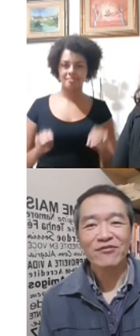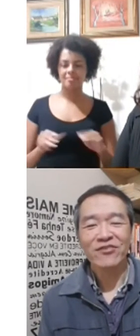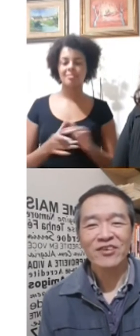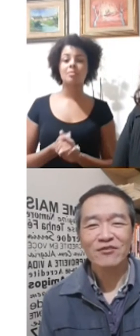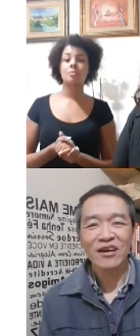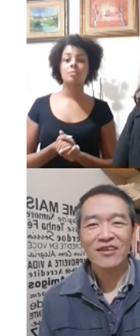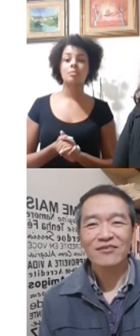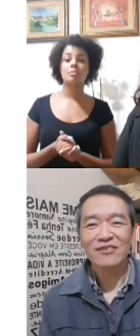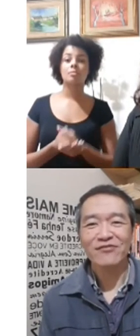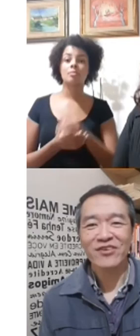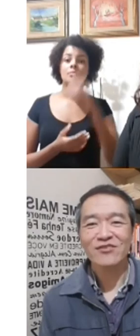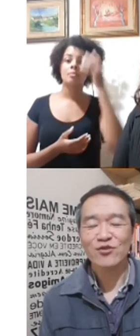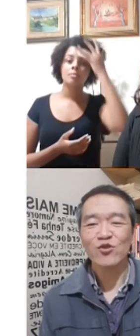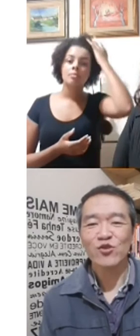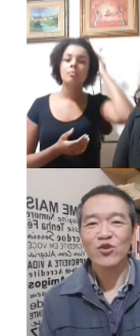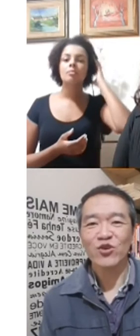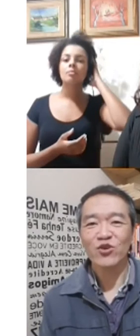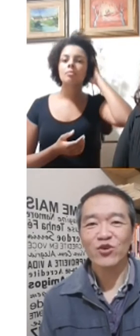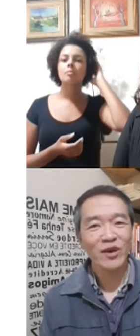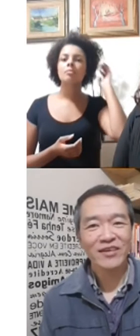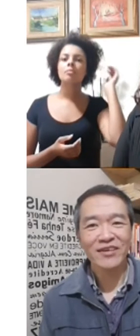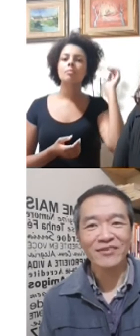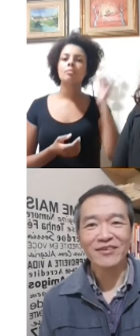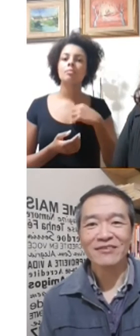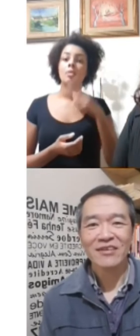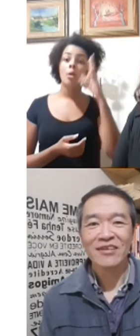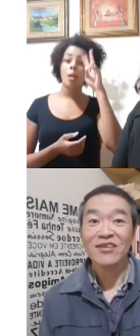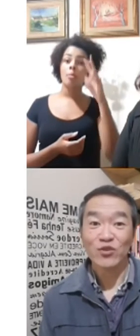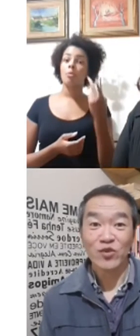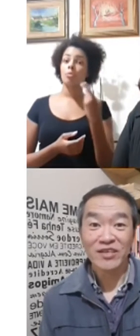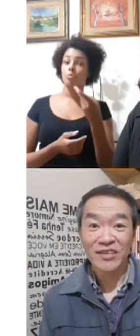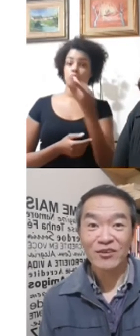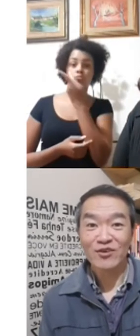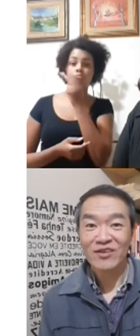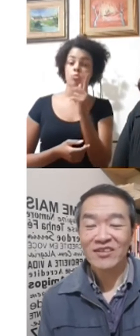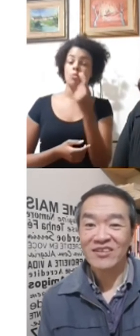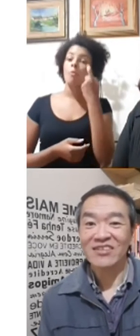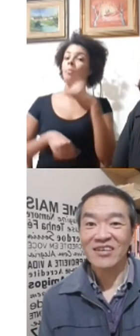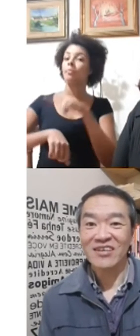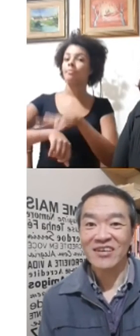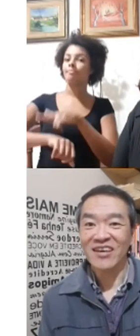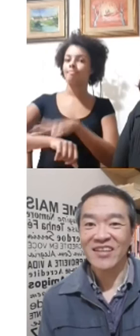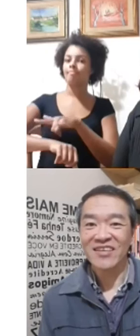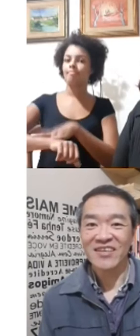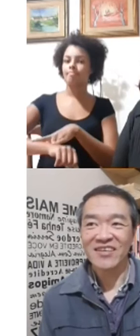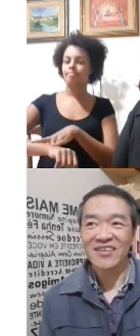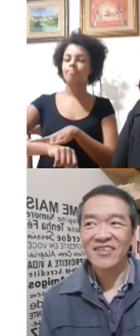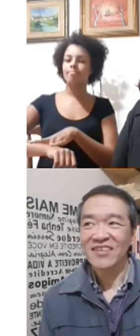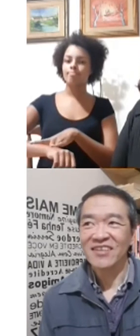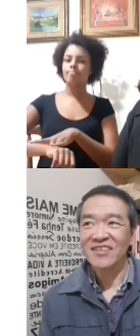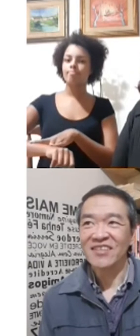gente tinha ido lá e eu tinha visto o banheiro, né? Que o banheiro,